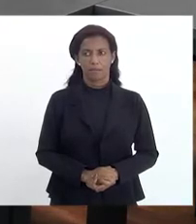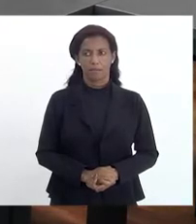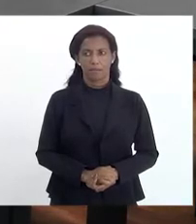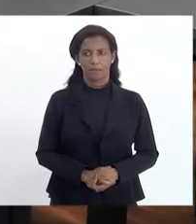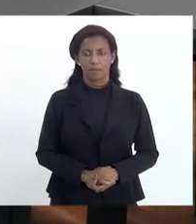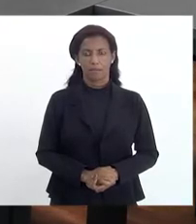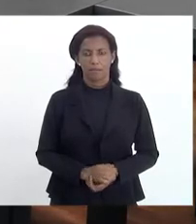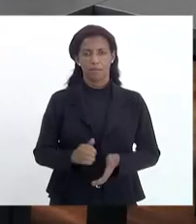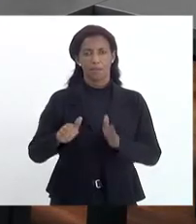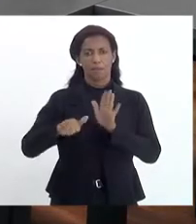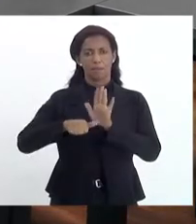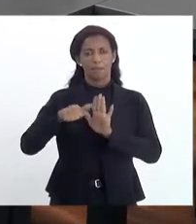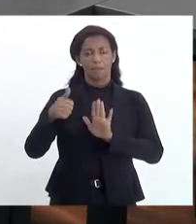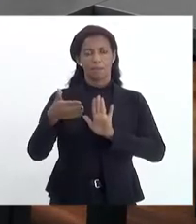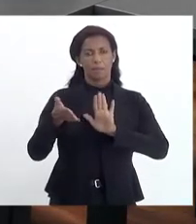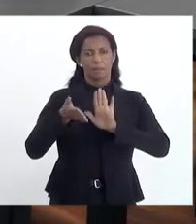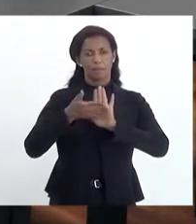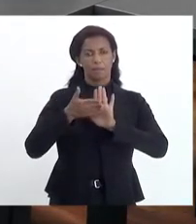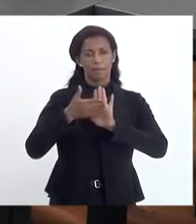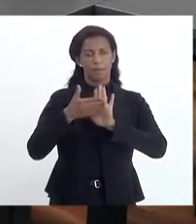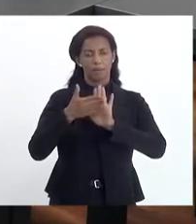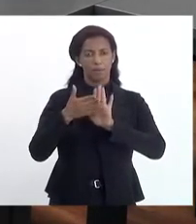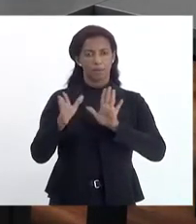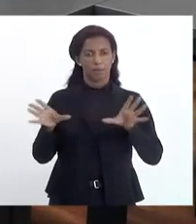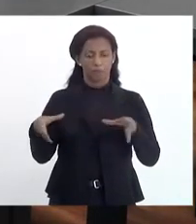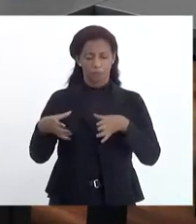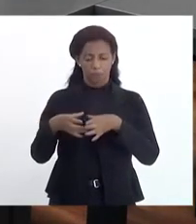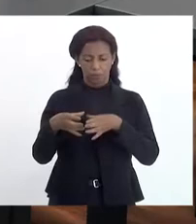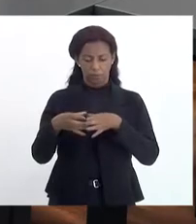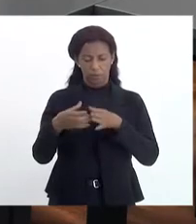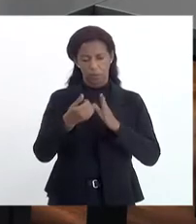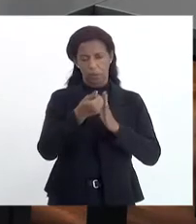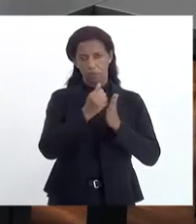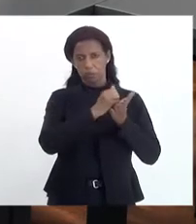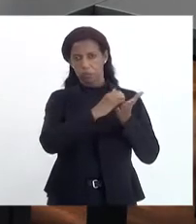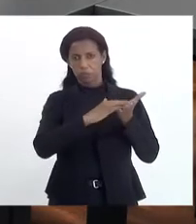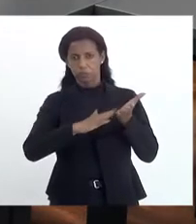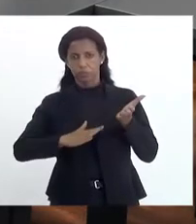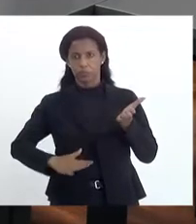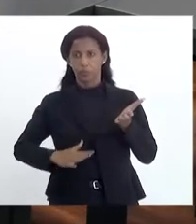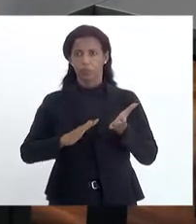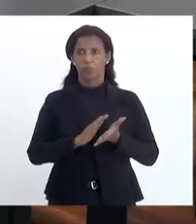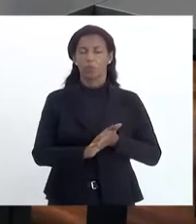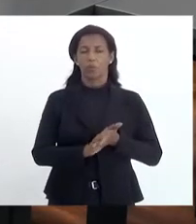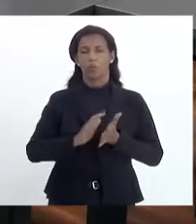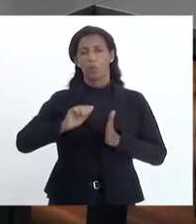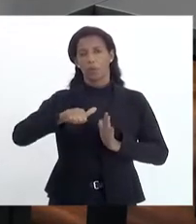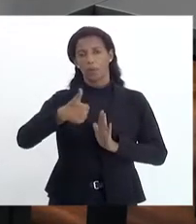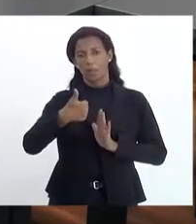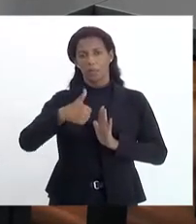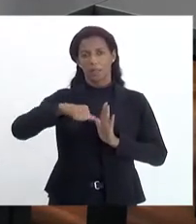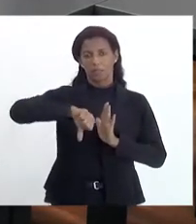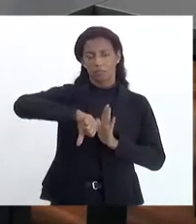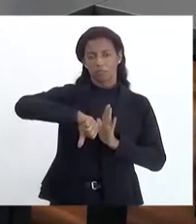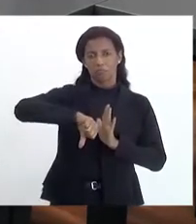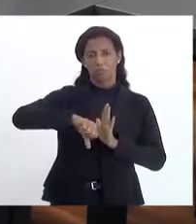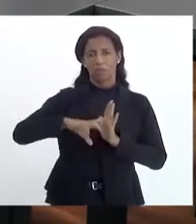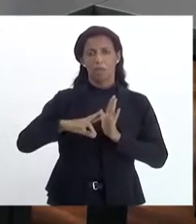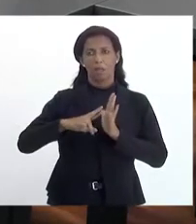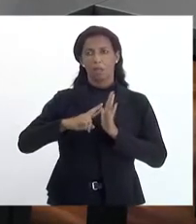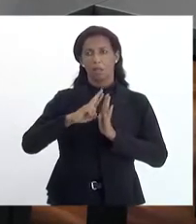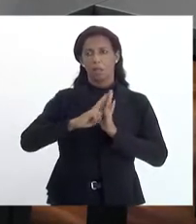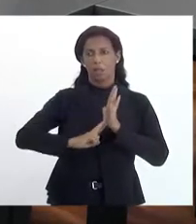Primeiro item da pauta, discussão e votação dos pareceres às proposições abaixo, constitucionalidade, legalidade e juridicidade. Relator,